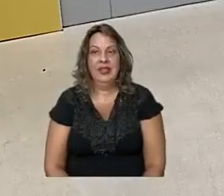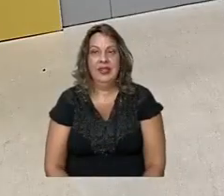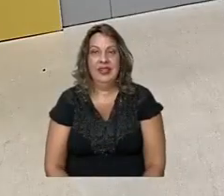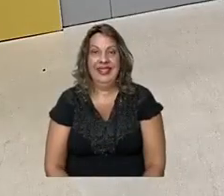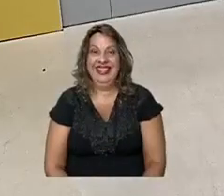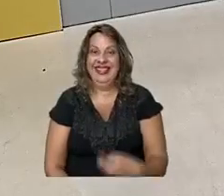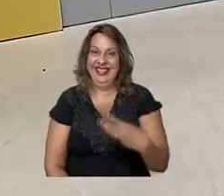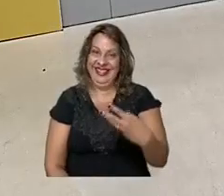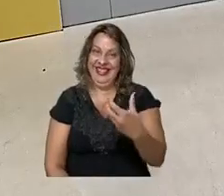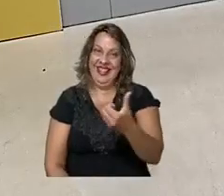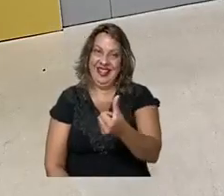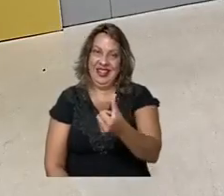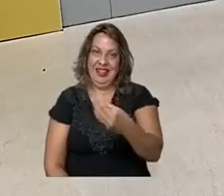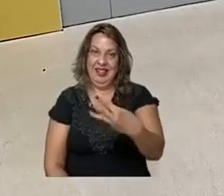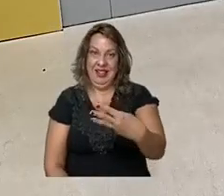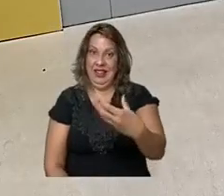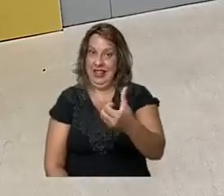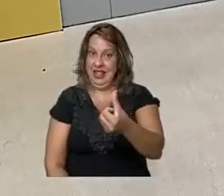Número 50 e número